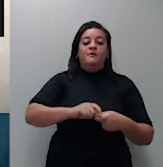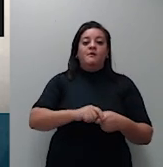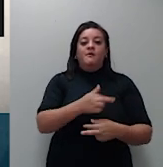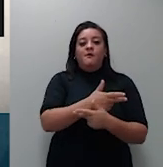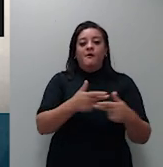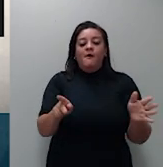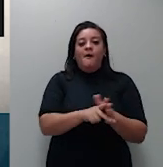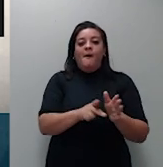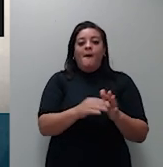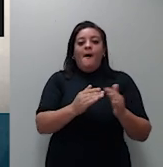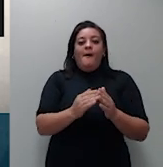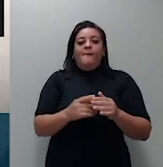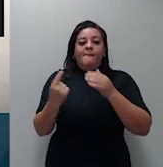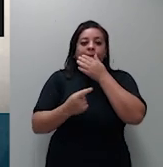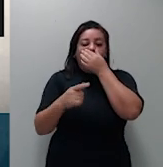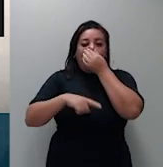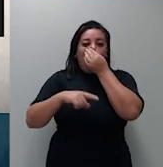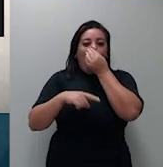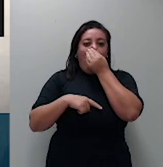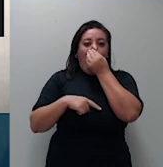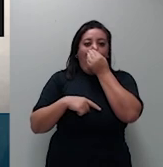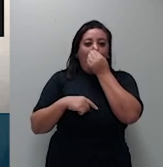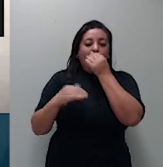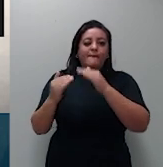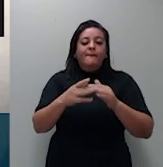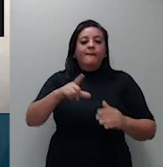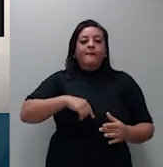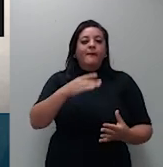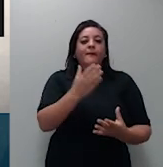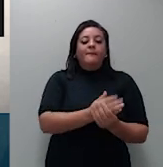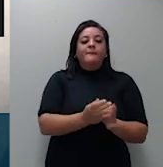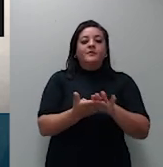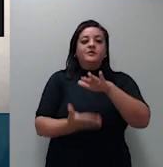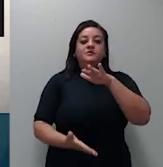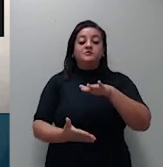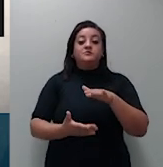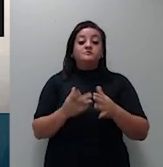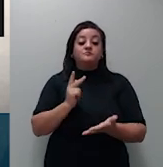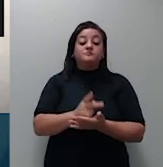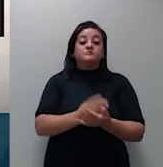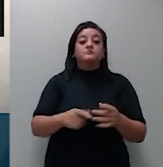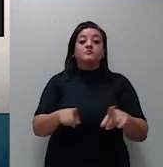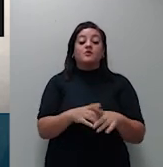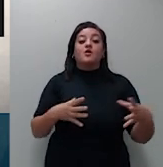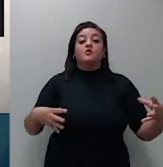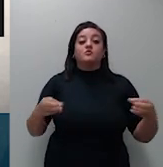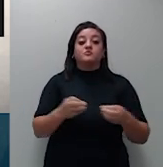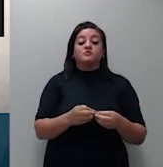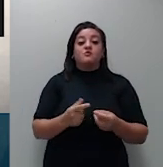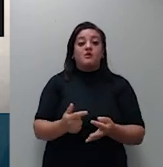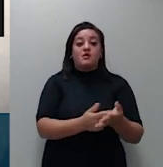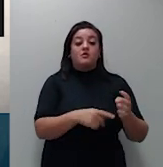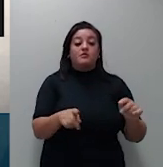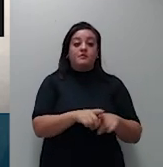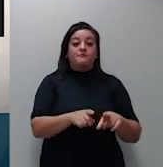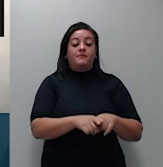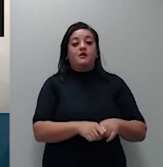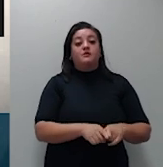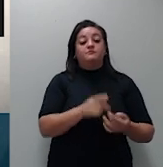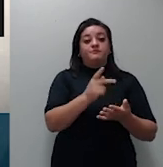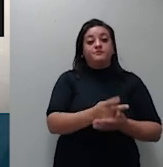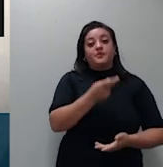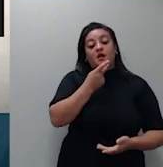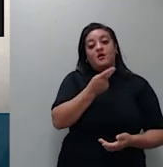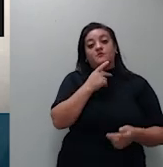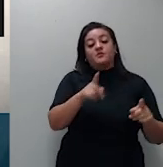que possui segundo consta dos Autos nesta extensão concluiu o acorde em que Pese as alegações